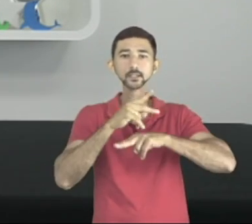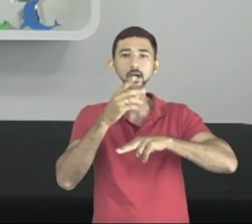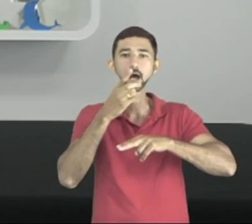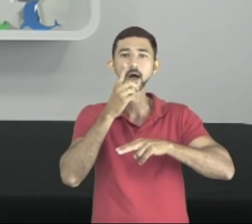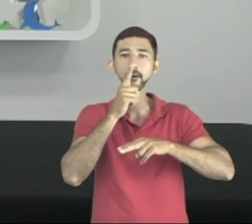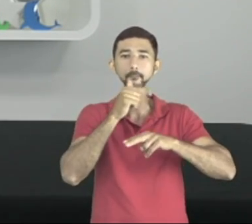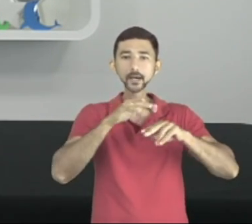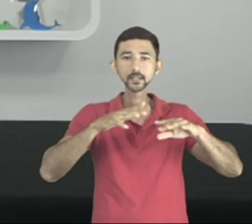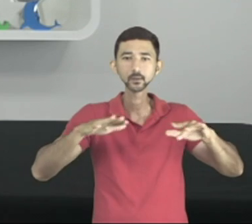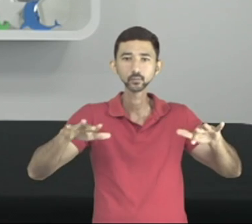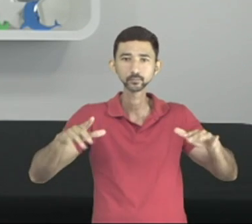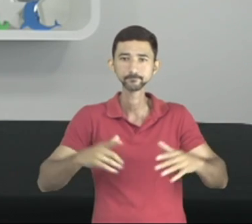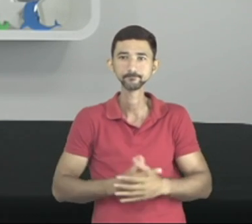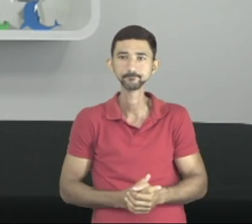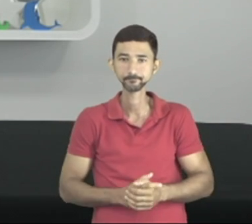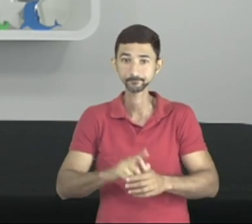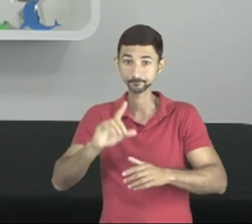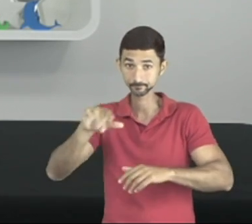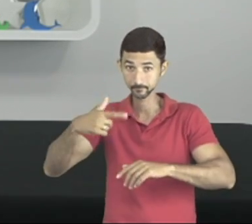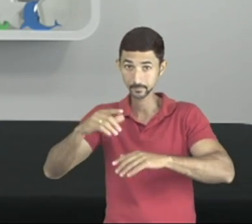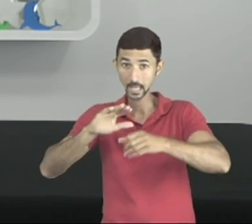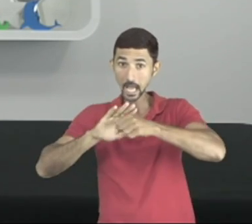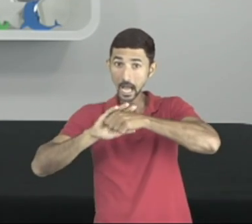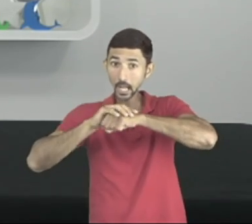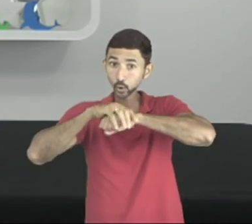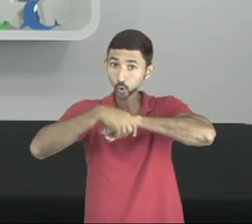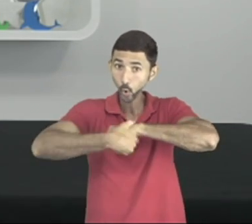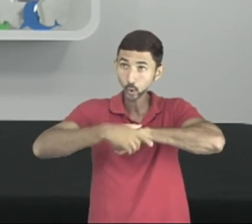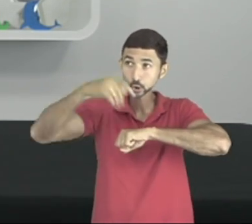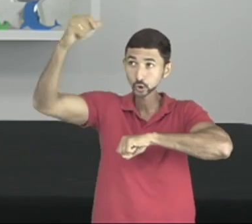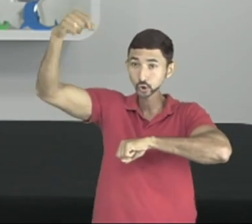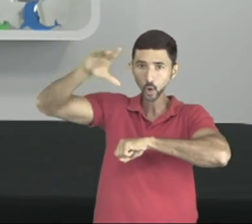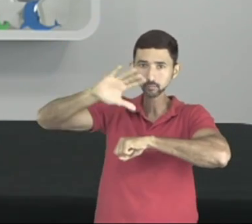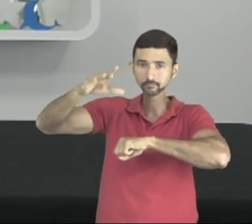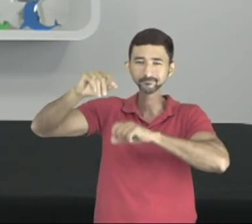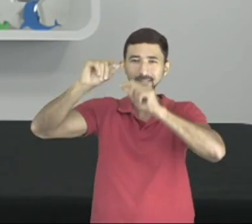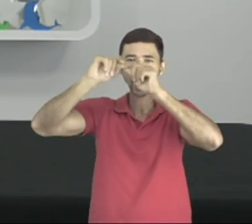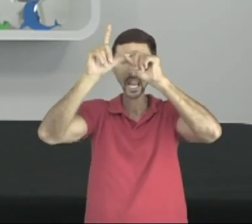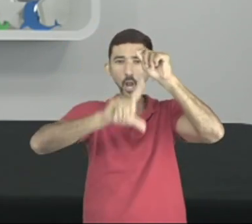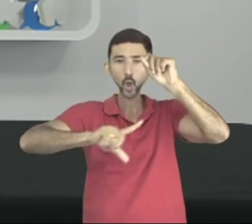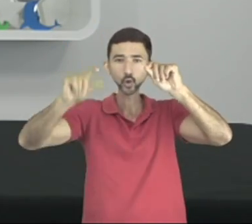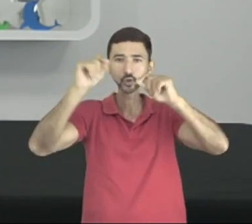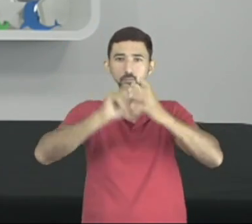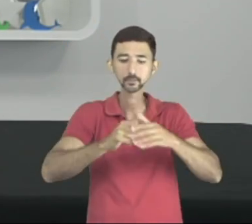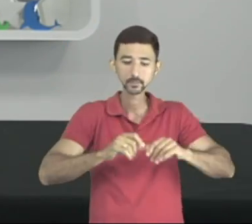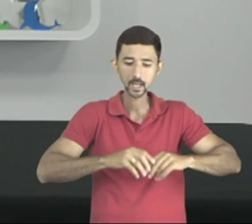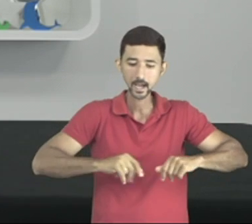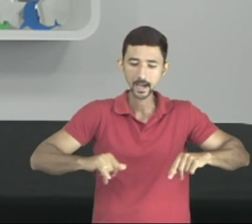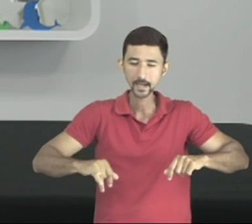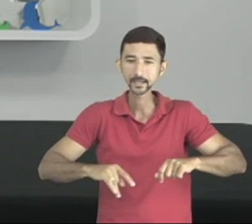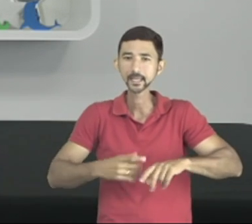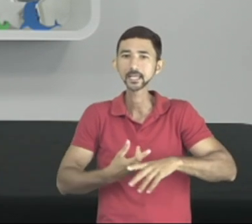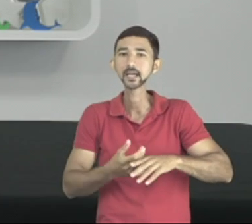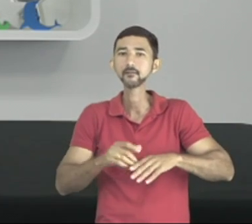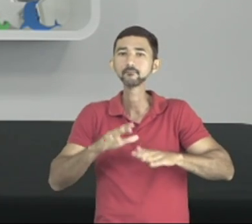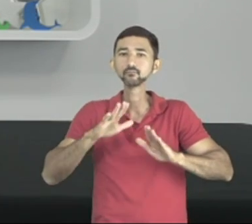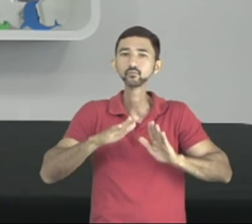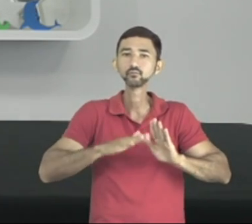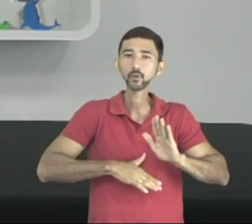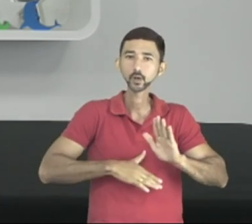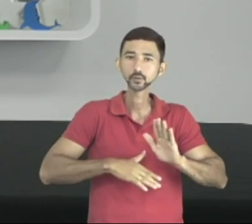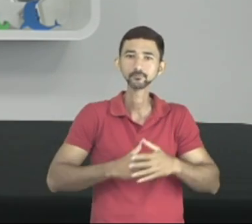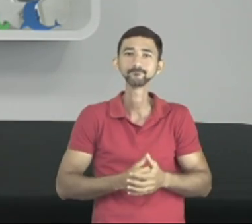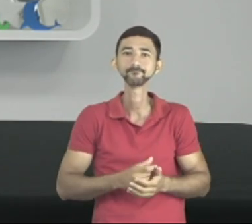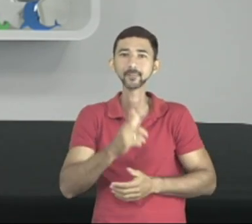marinha. Quando é de noite, que você não tem mais sol, quem está mais frio? A areia. Quem está mais quente? A